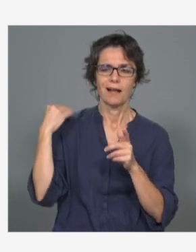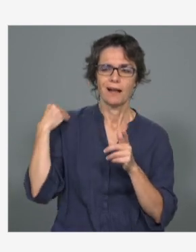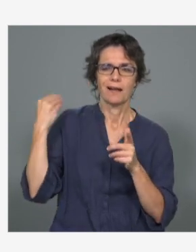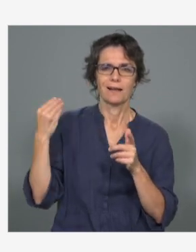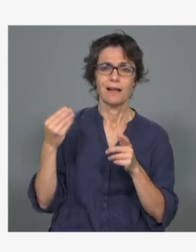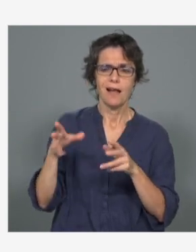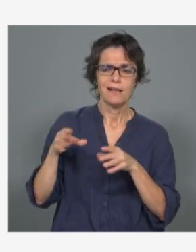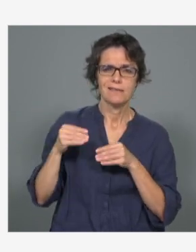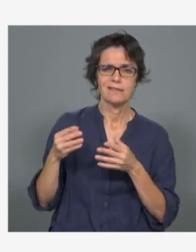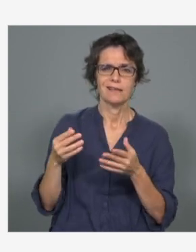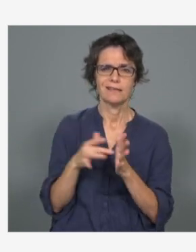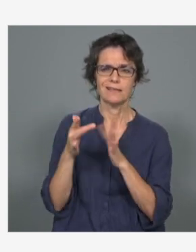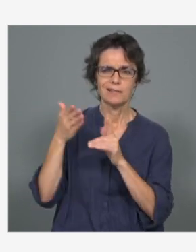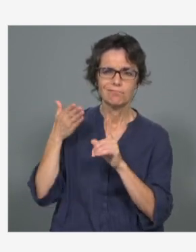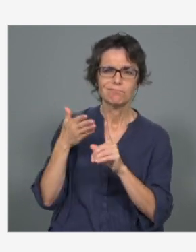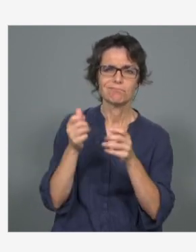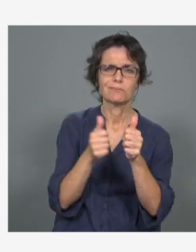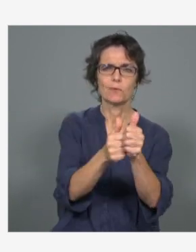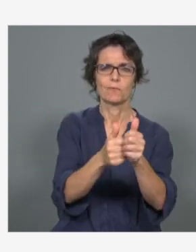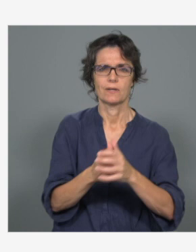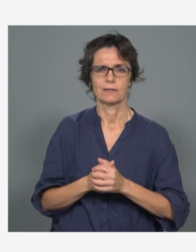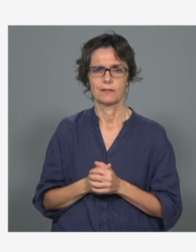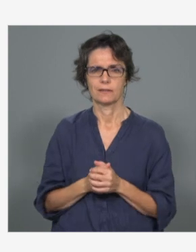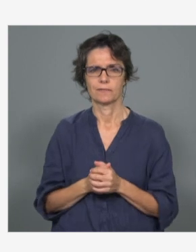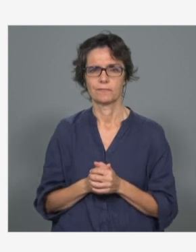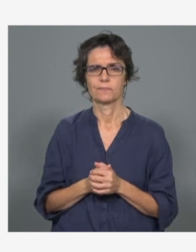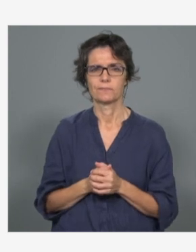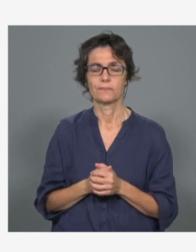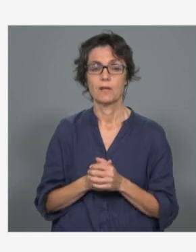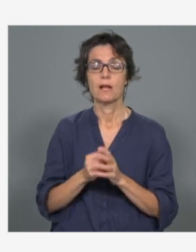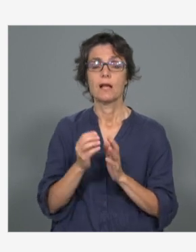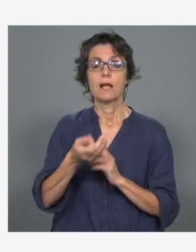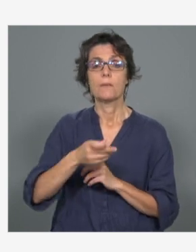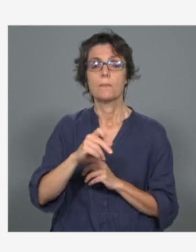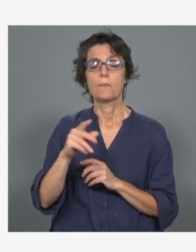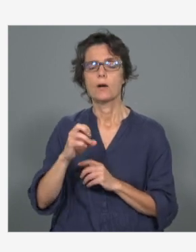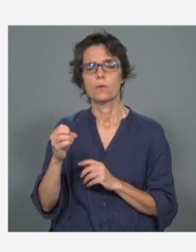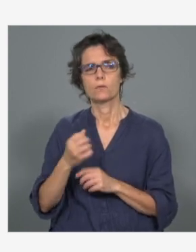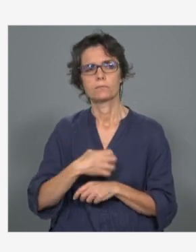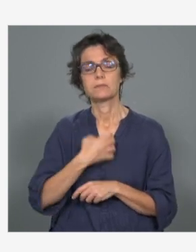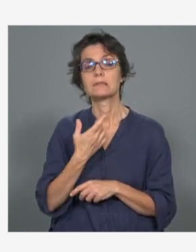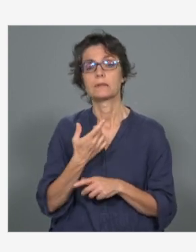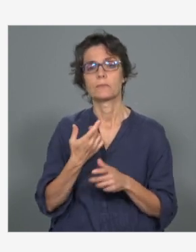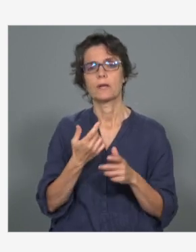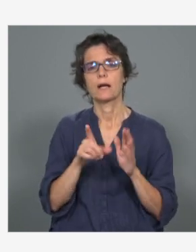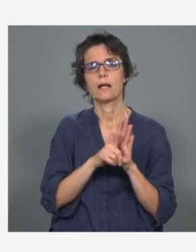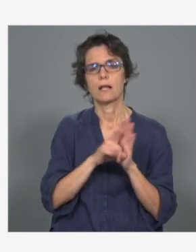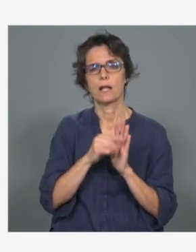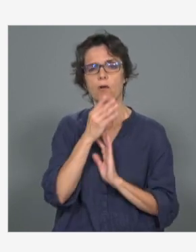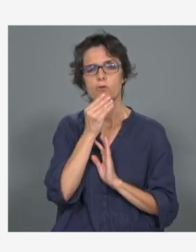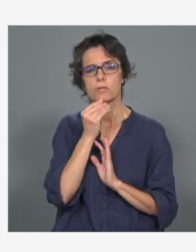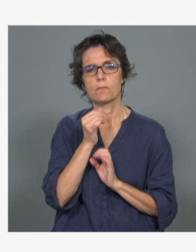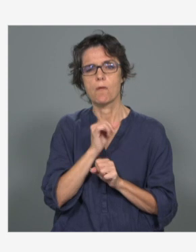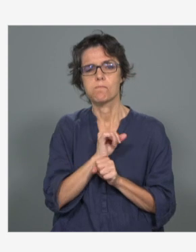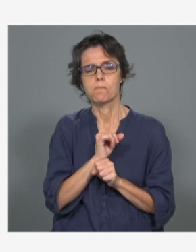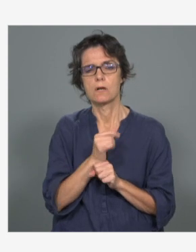Cristo, é aquilo que Paulo sente como a prisão da lei judaica. A Torá, a lei judaica,